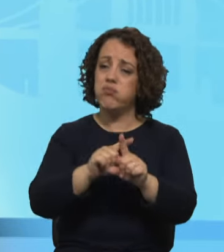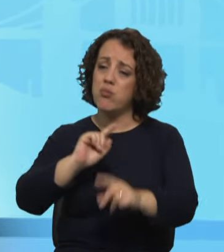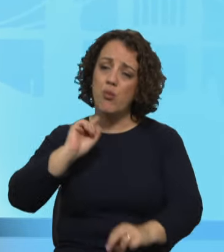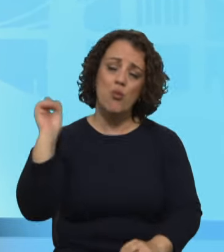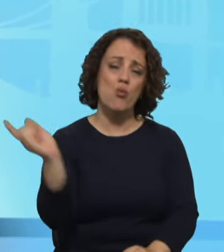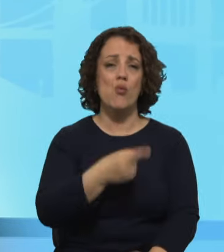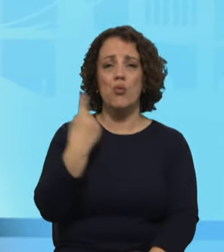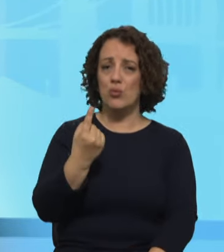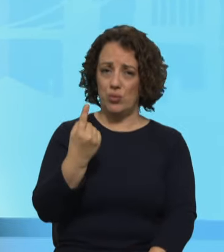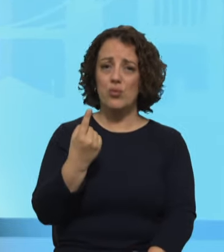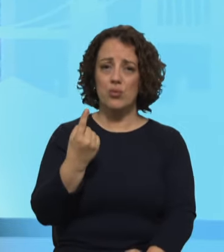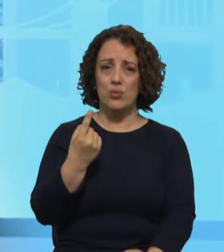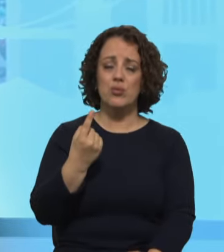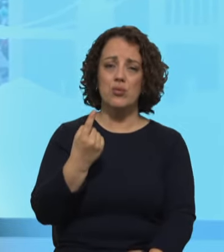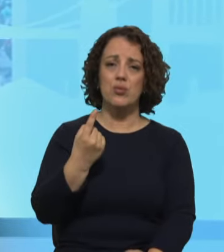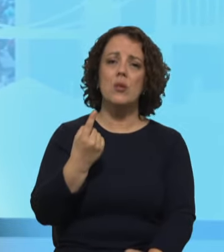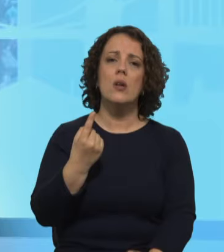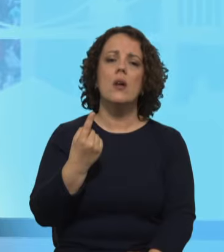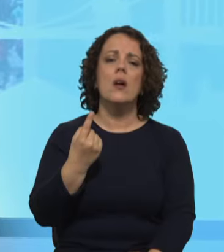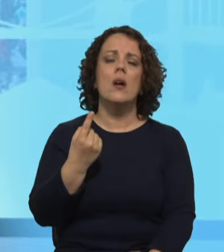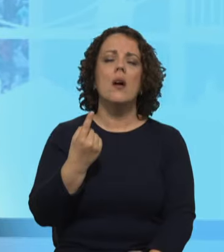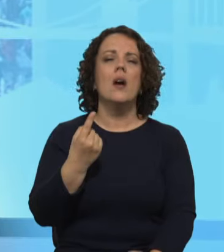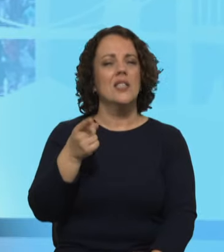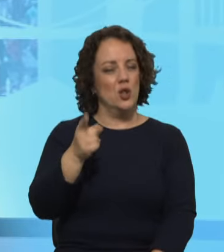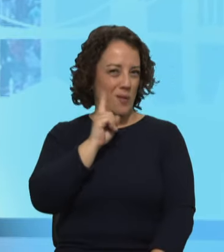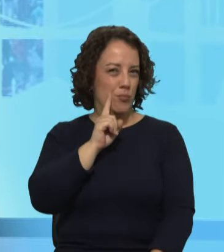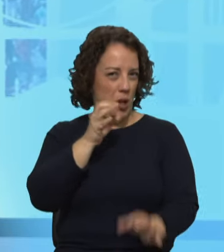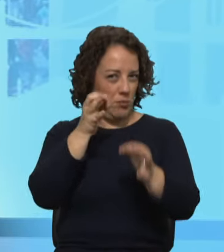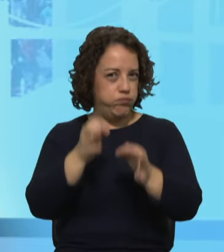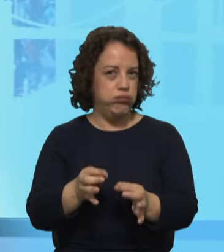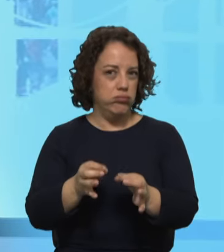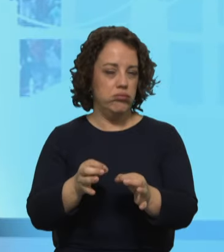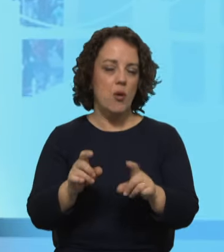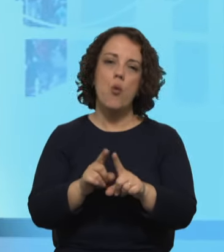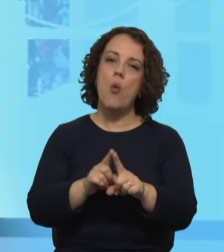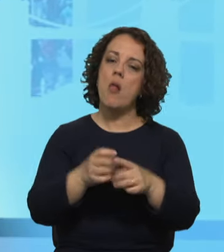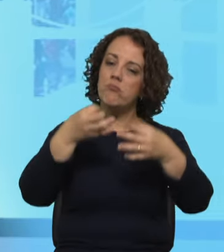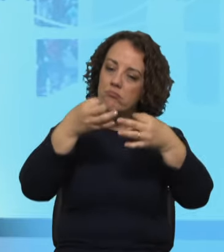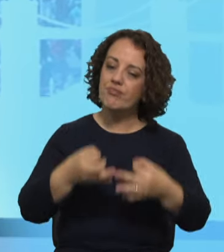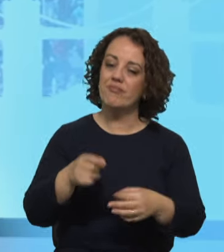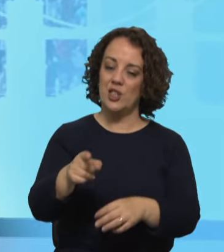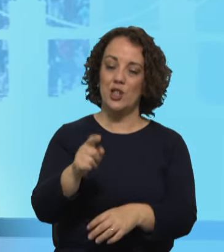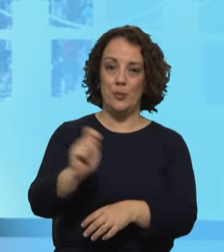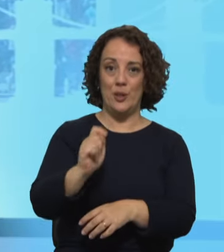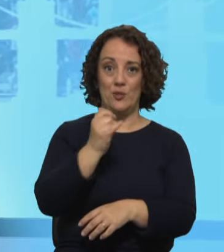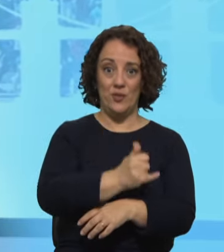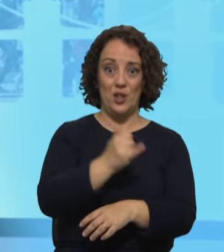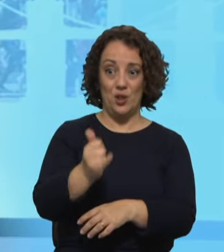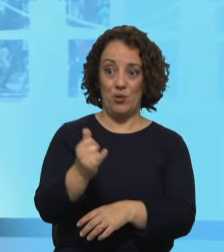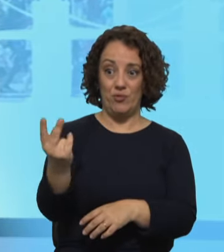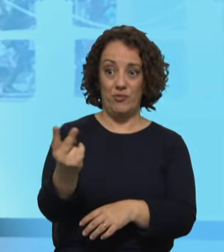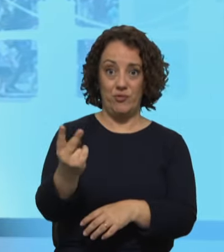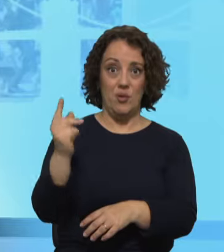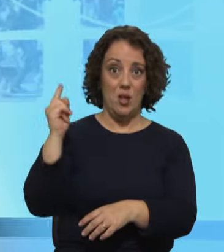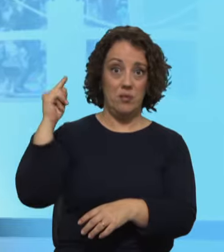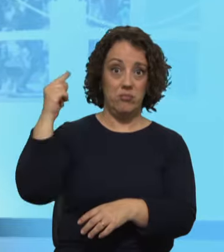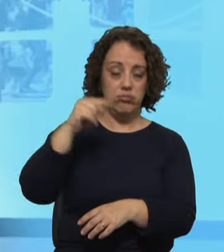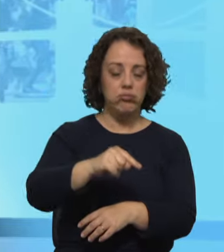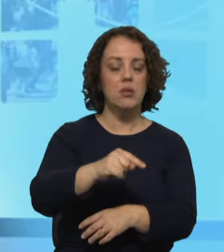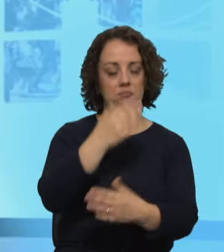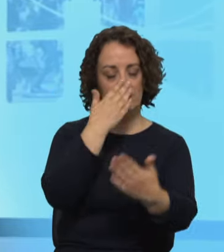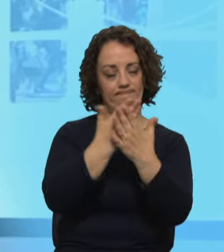em qualquer contexto eh é importante afirmar isso é importante afirmar que estes 22 meses da vossa viagem eh encontrou isto e